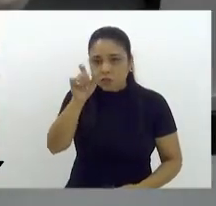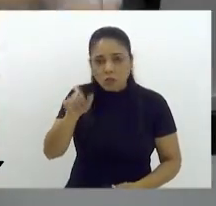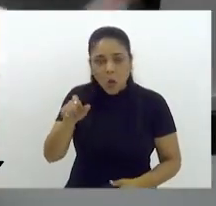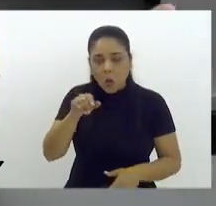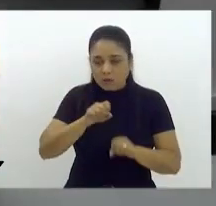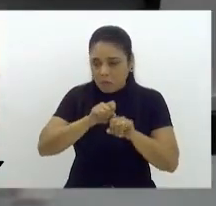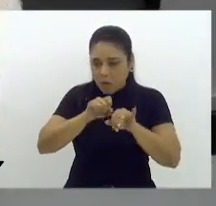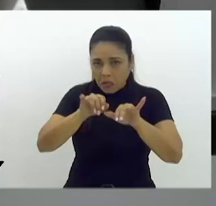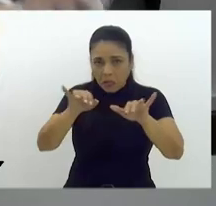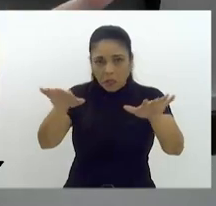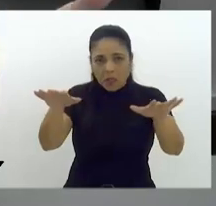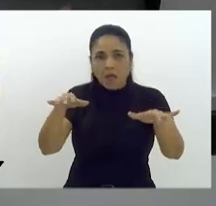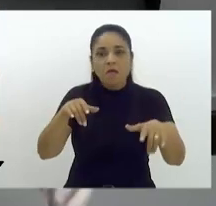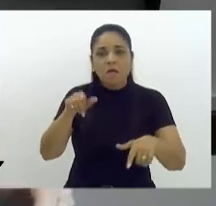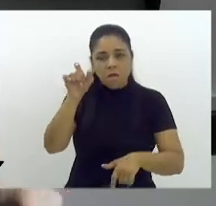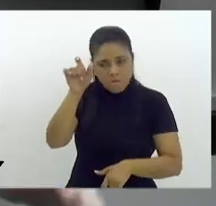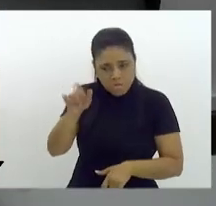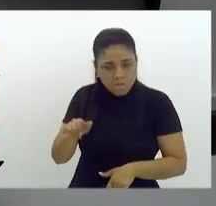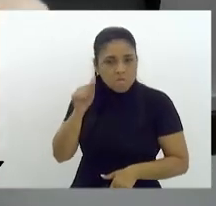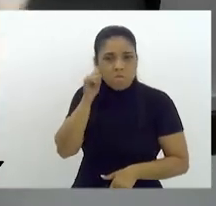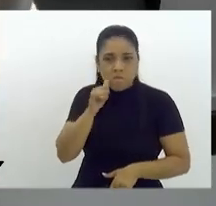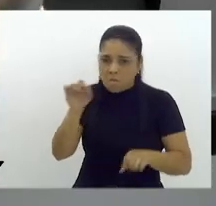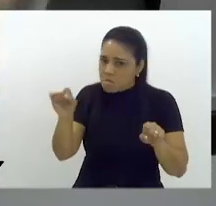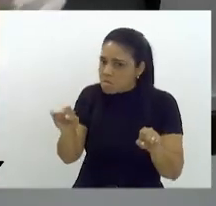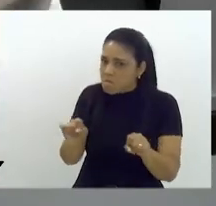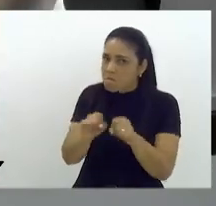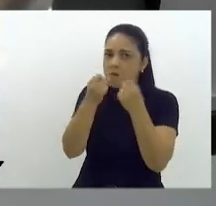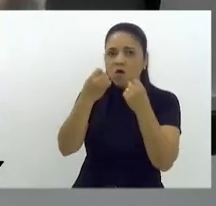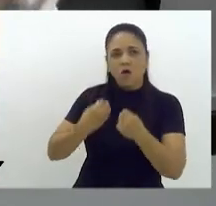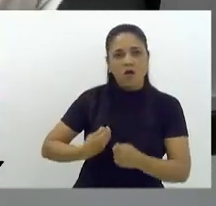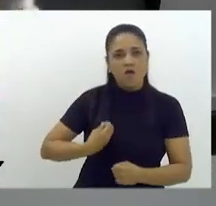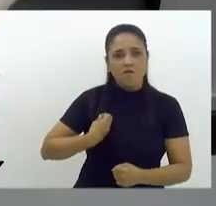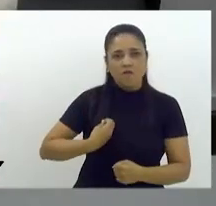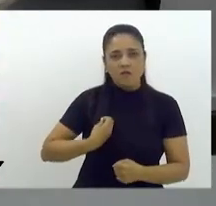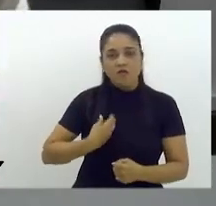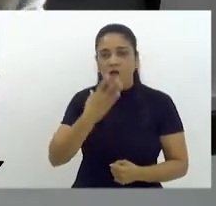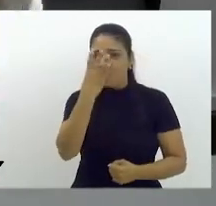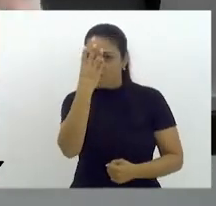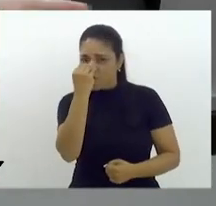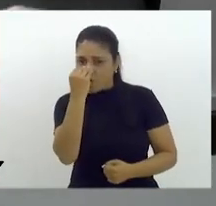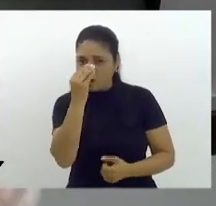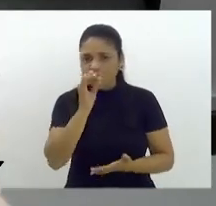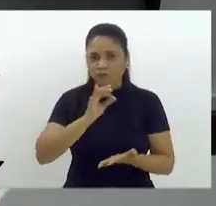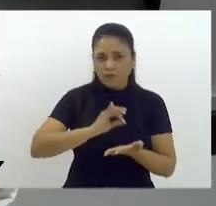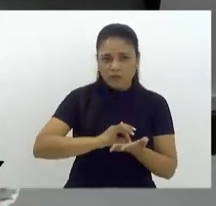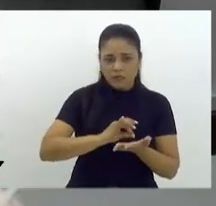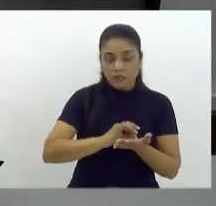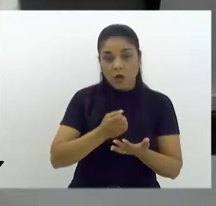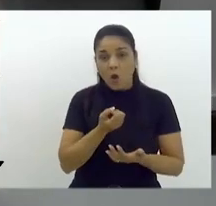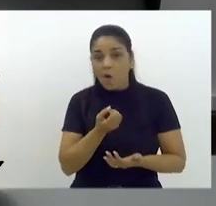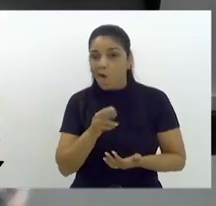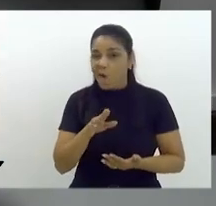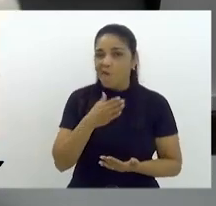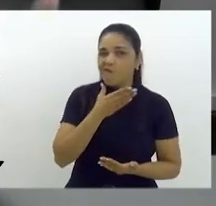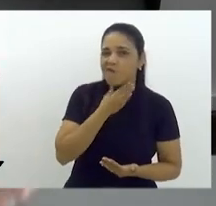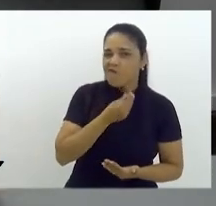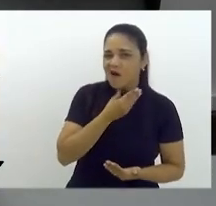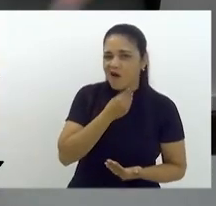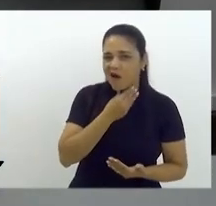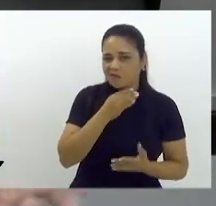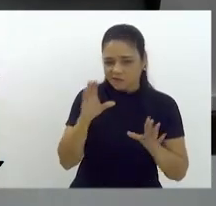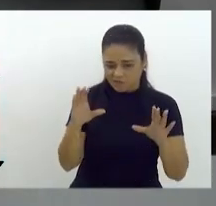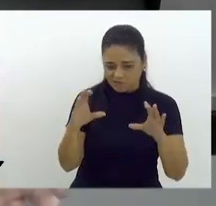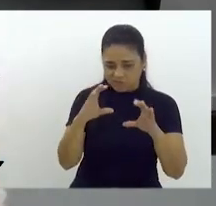na vida muito prejudicada por conta de fotos verdadeiras ou montadas mas que cenas que foram